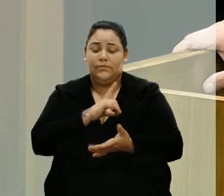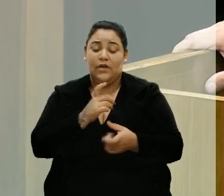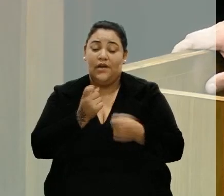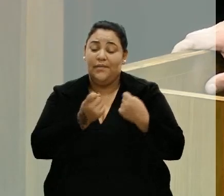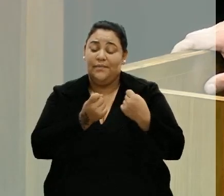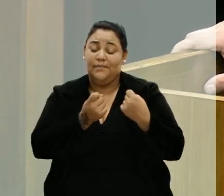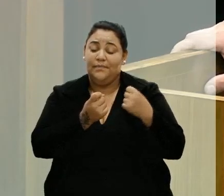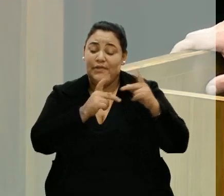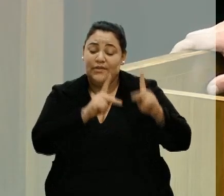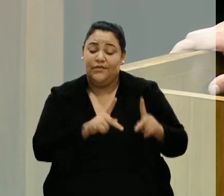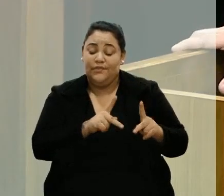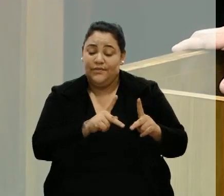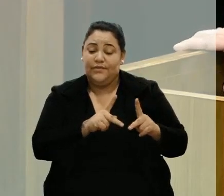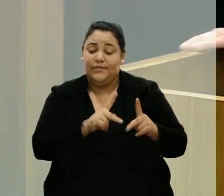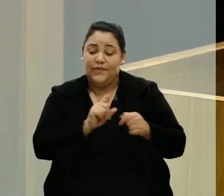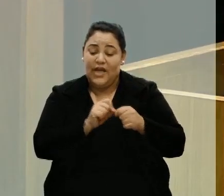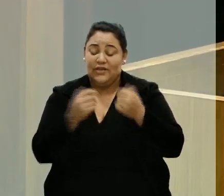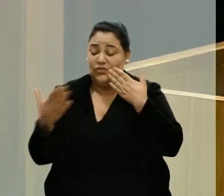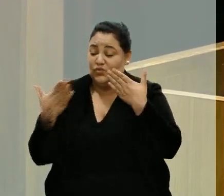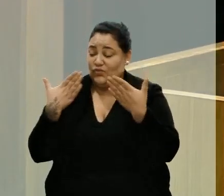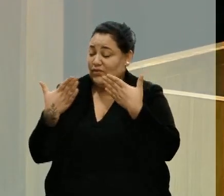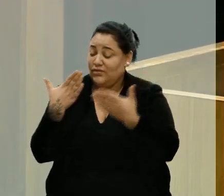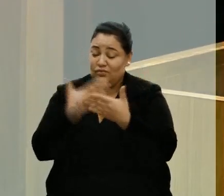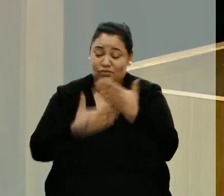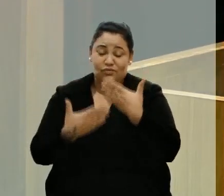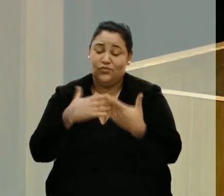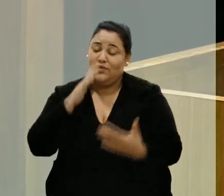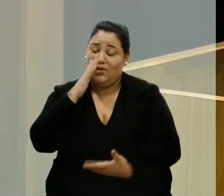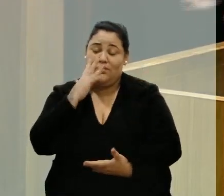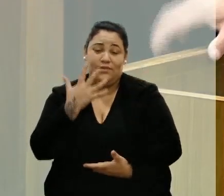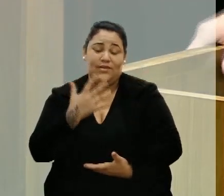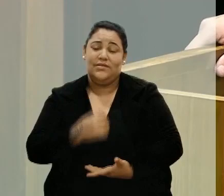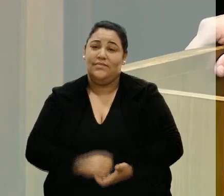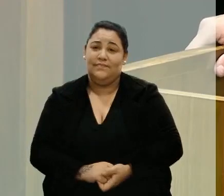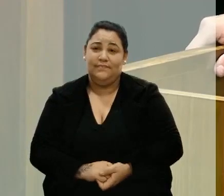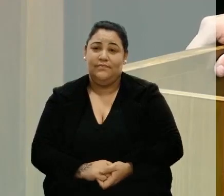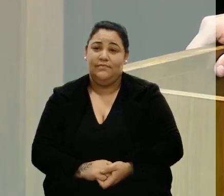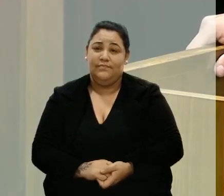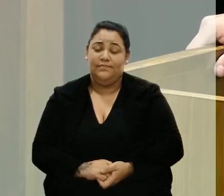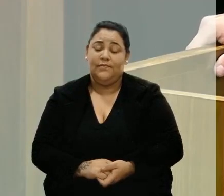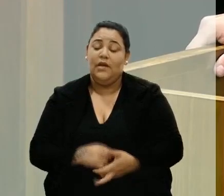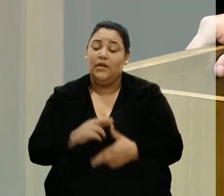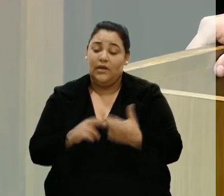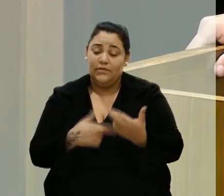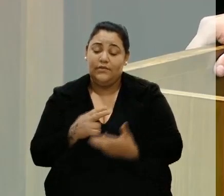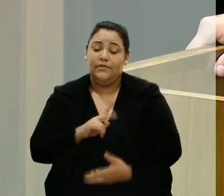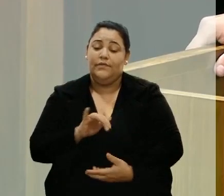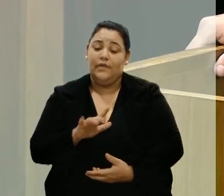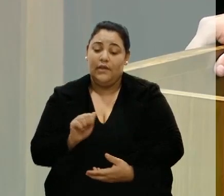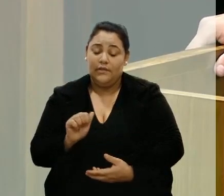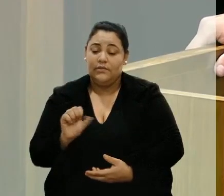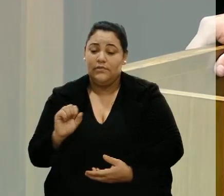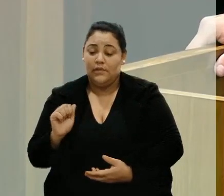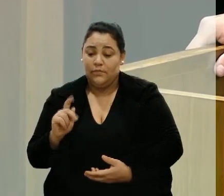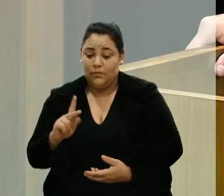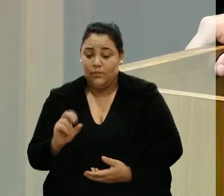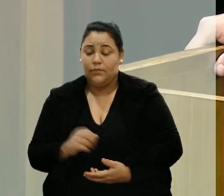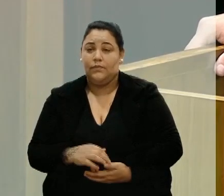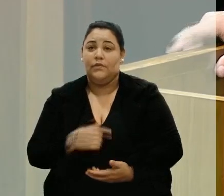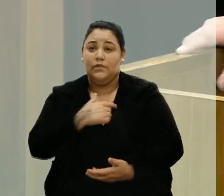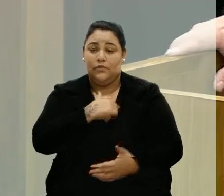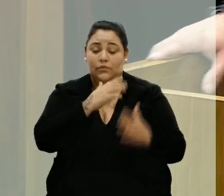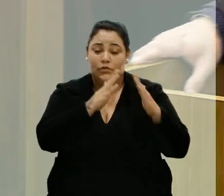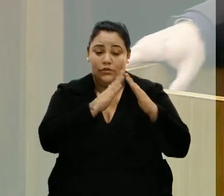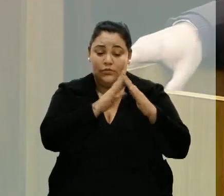dúvida todo esse processo que está acontecendo, que é em relação à Vila Sapo. Eu, como morador do